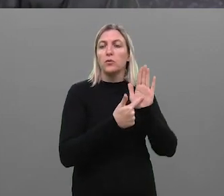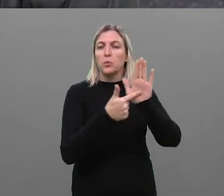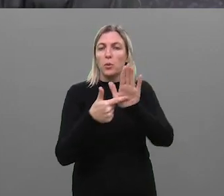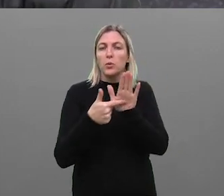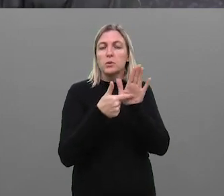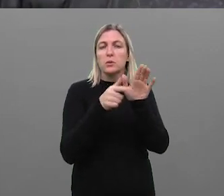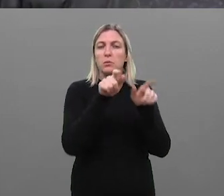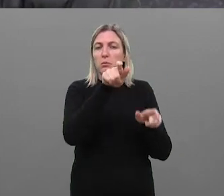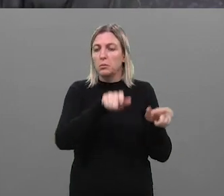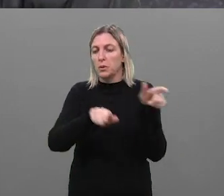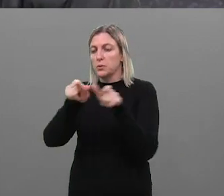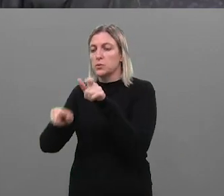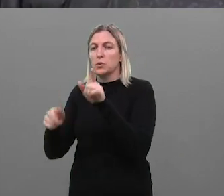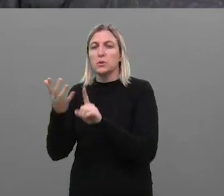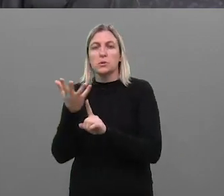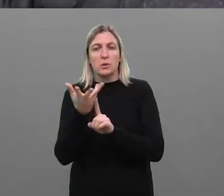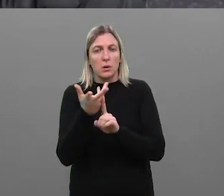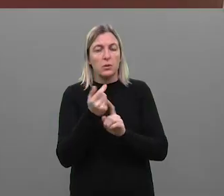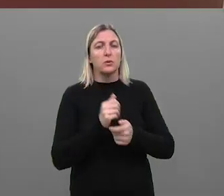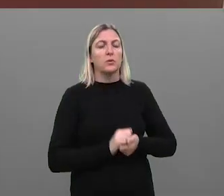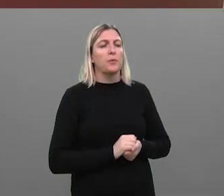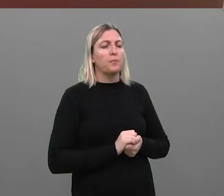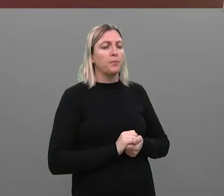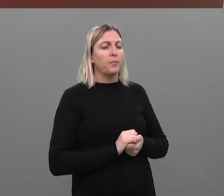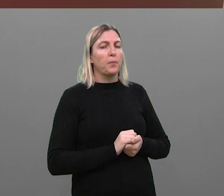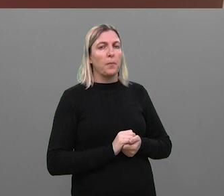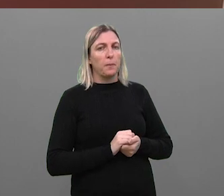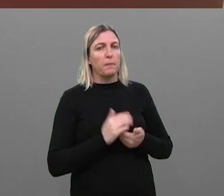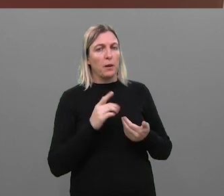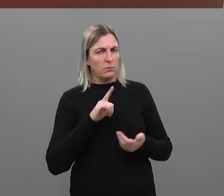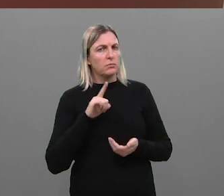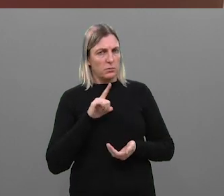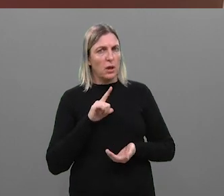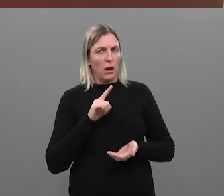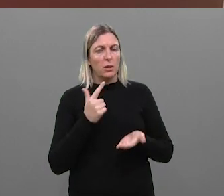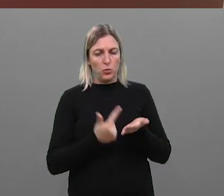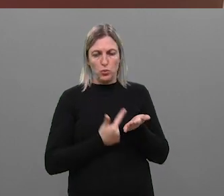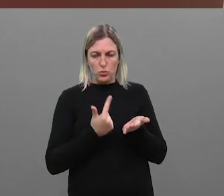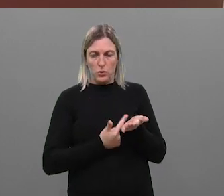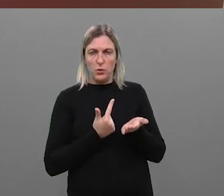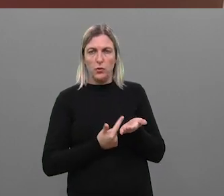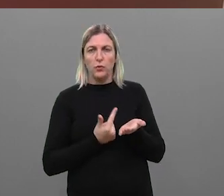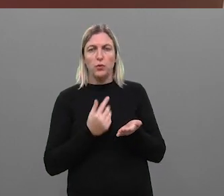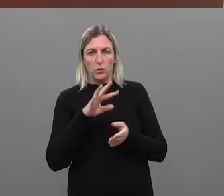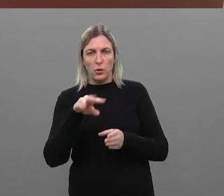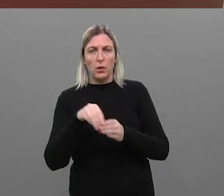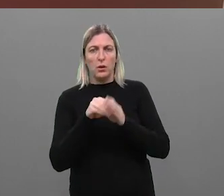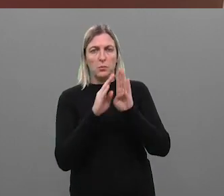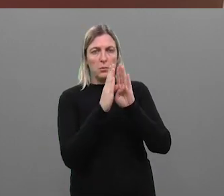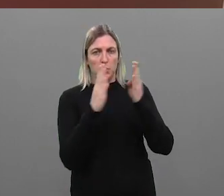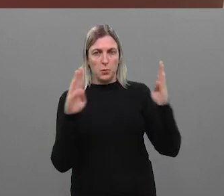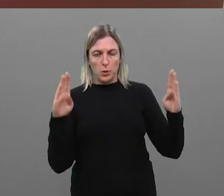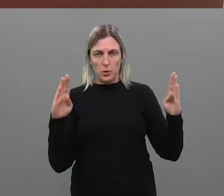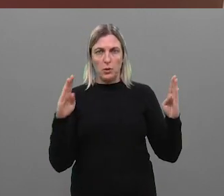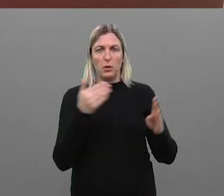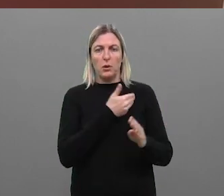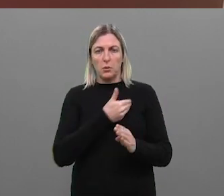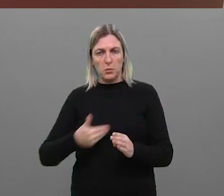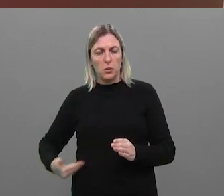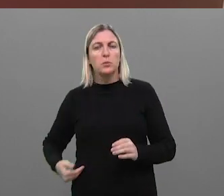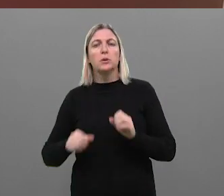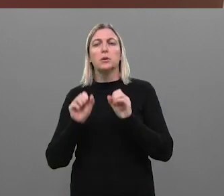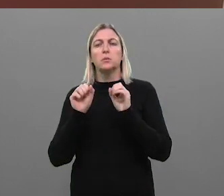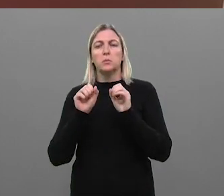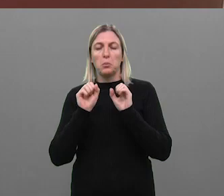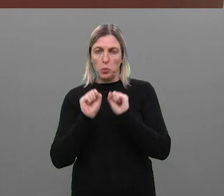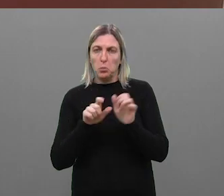de uma forma preservar um pouco da nossa história por Óbvio o uma cópia um exemplar estará na própria biblioteca pública a